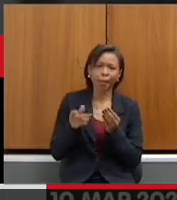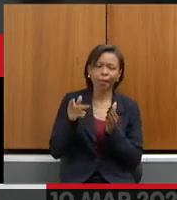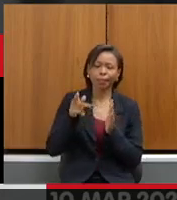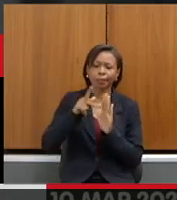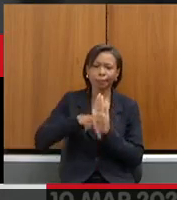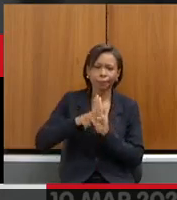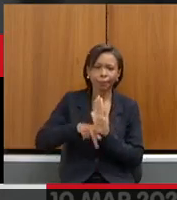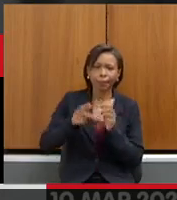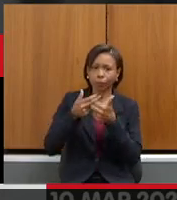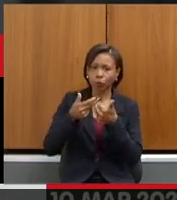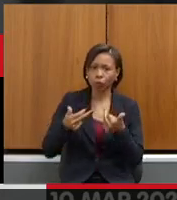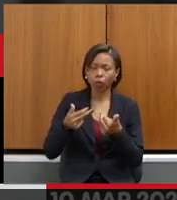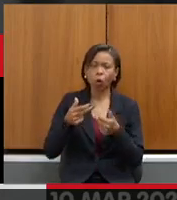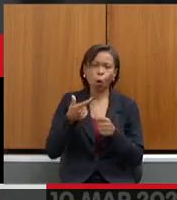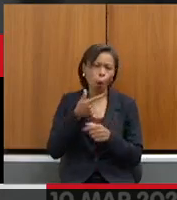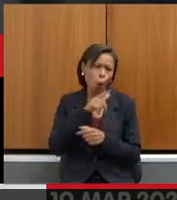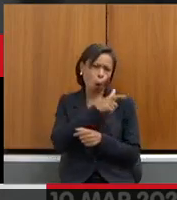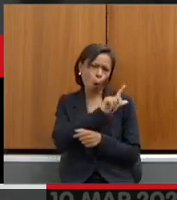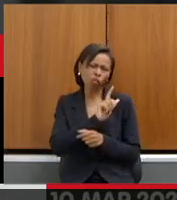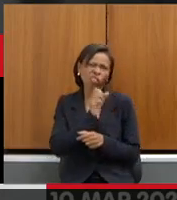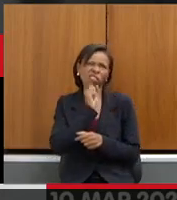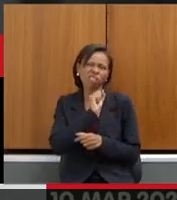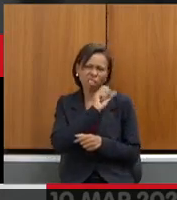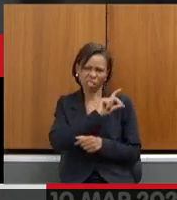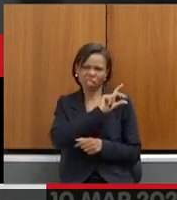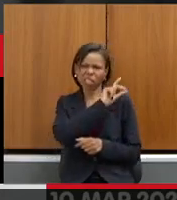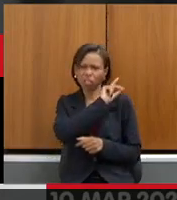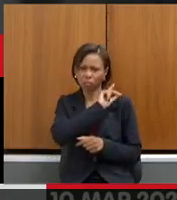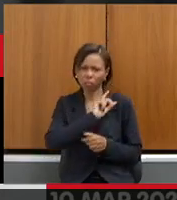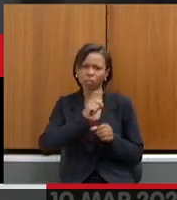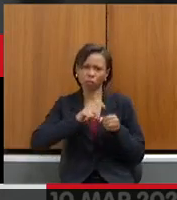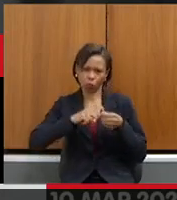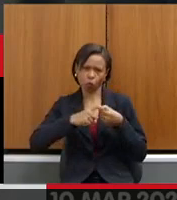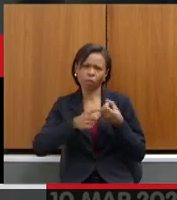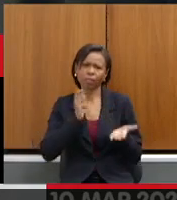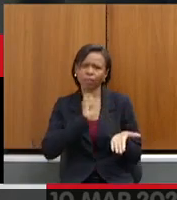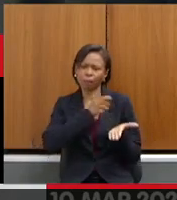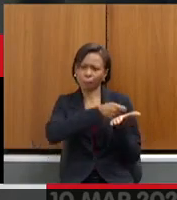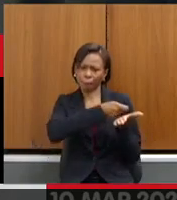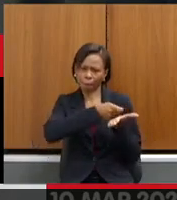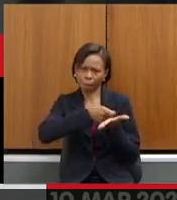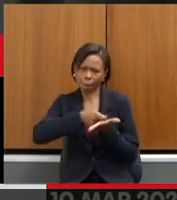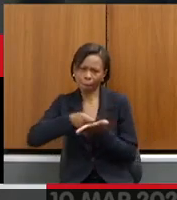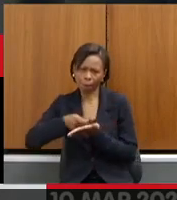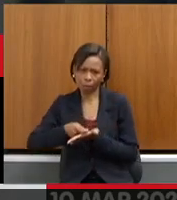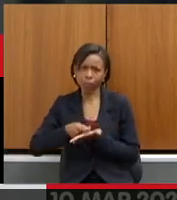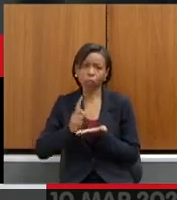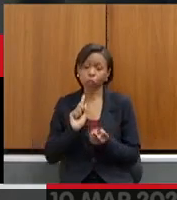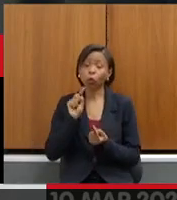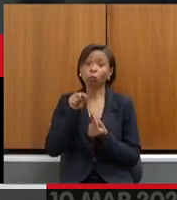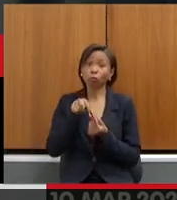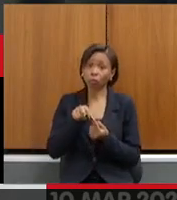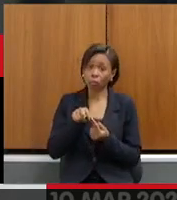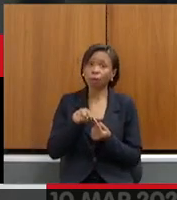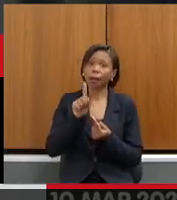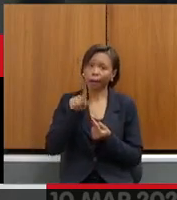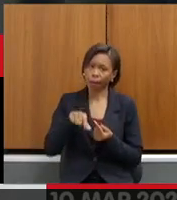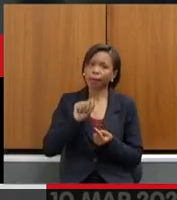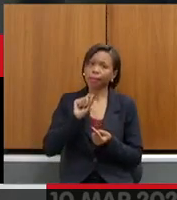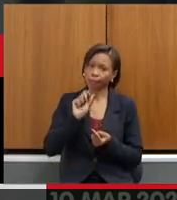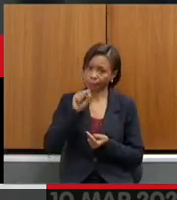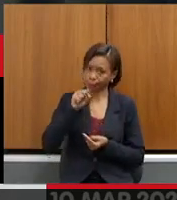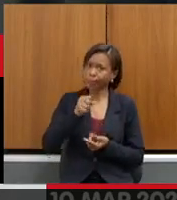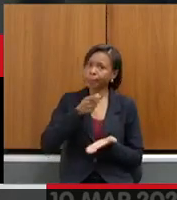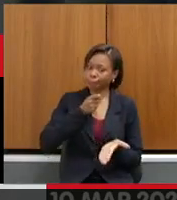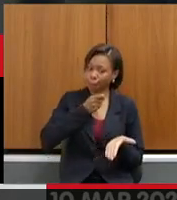que nós estamos pagando de convênios antigos então sua me lembrou isso é o objetivo nós a mente e vim quitando as